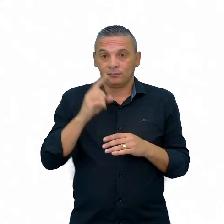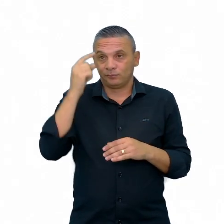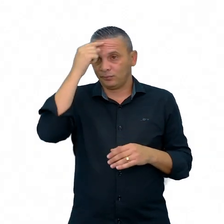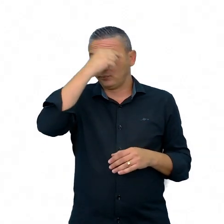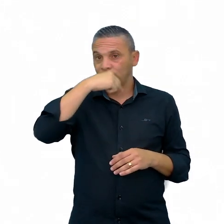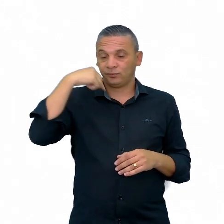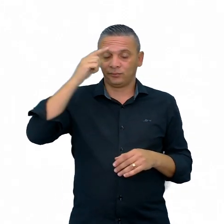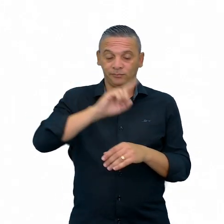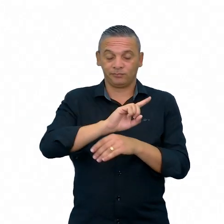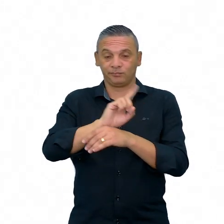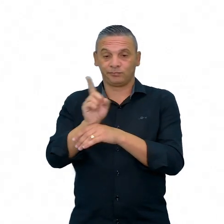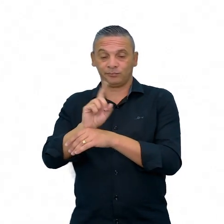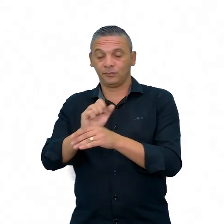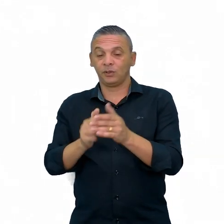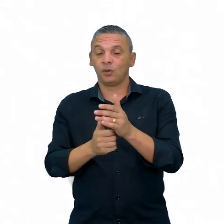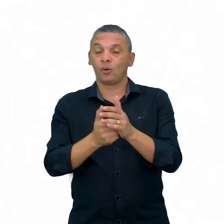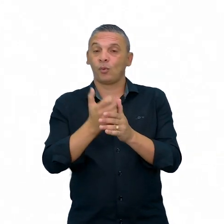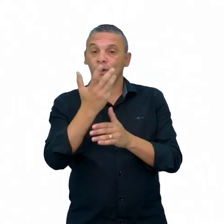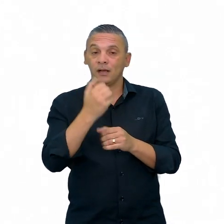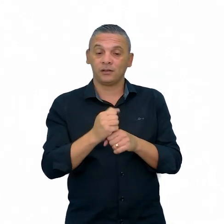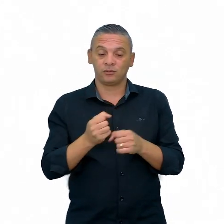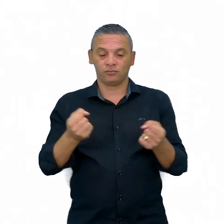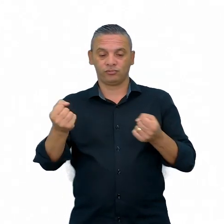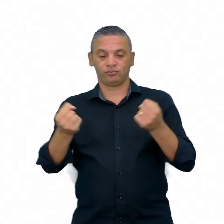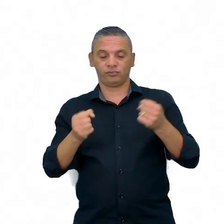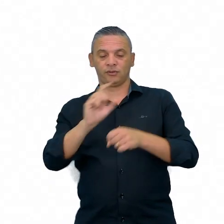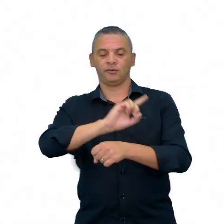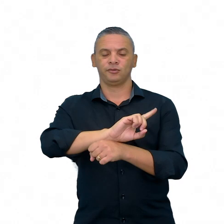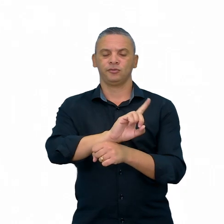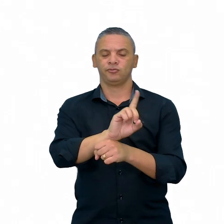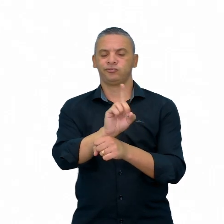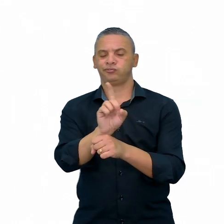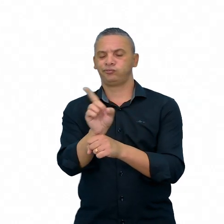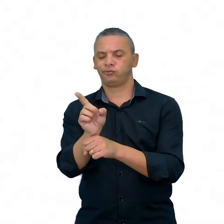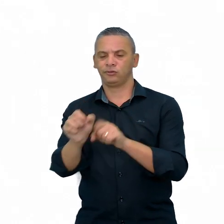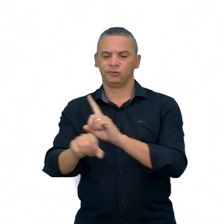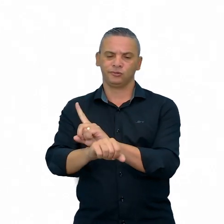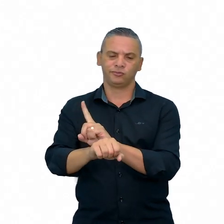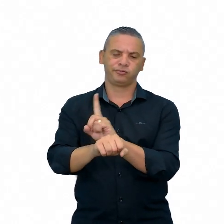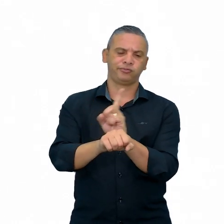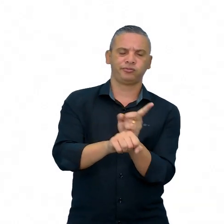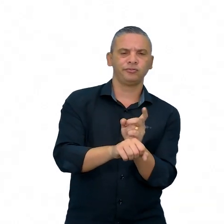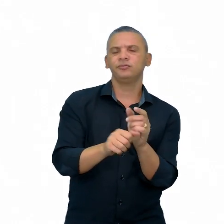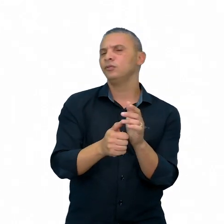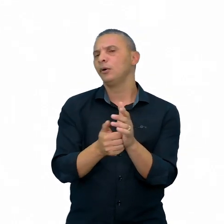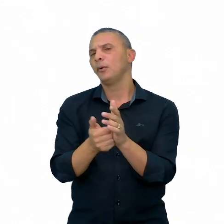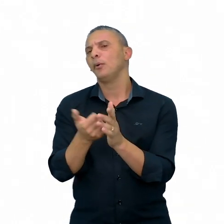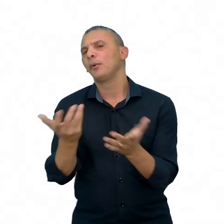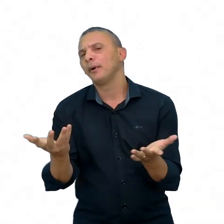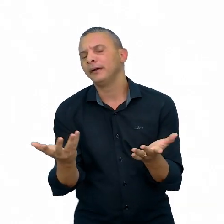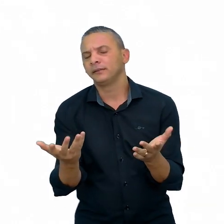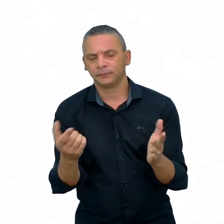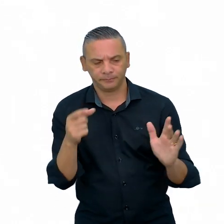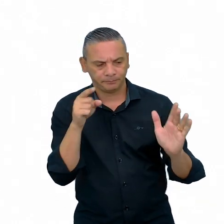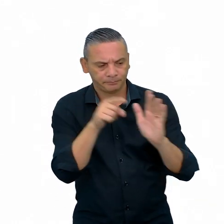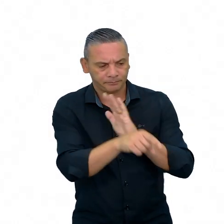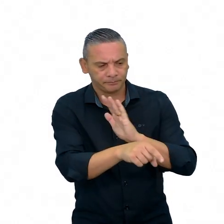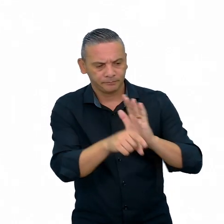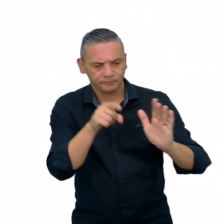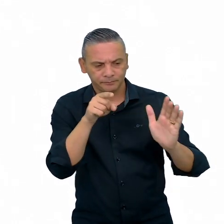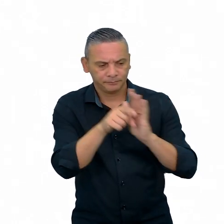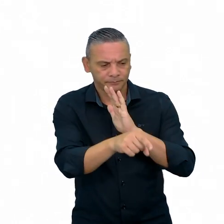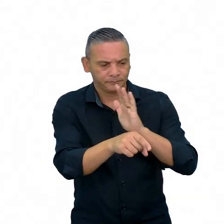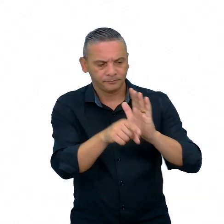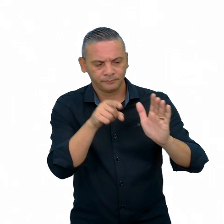quilometragem, que são quilômetros por hora, né? O quanto nós podemos explorar e também fazermos boas perguntas com